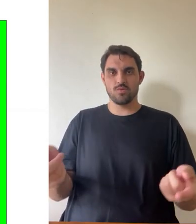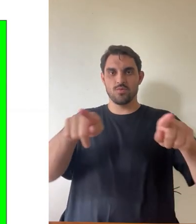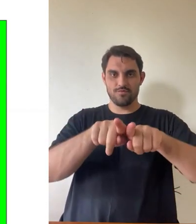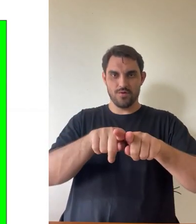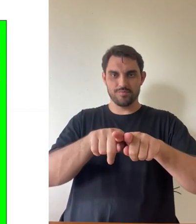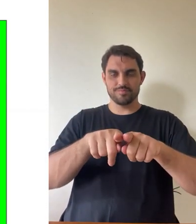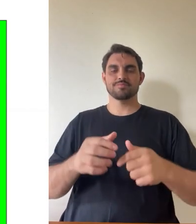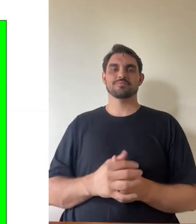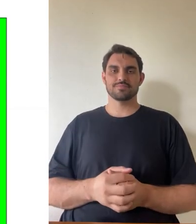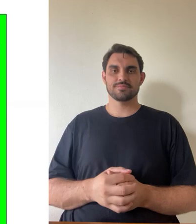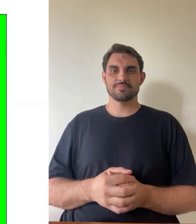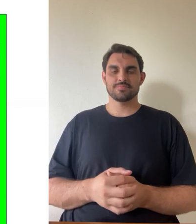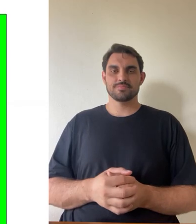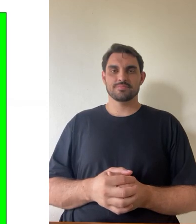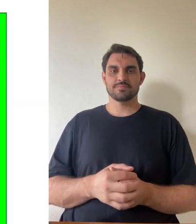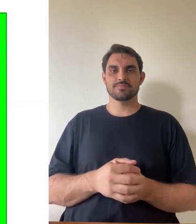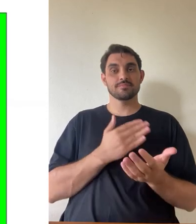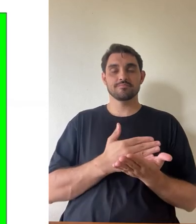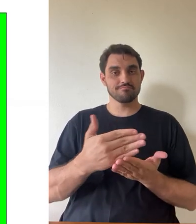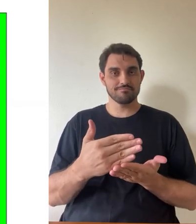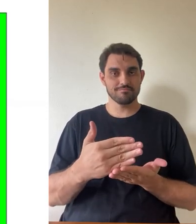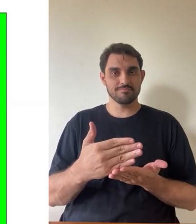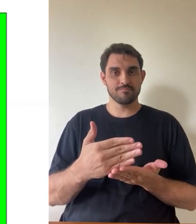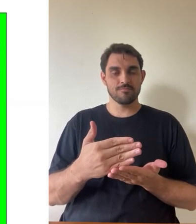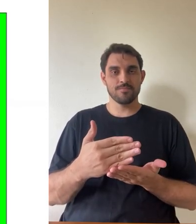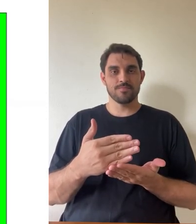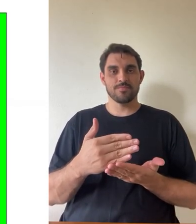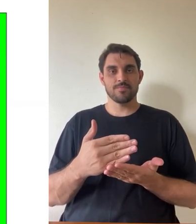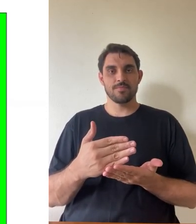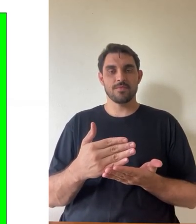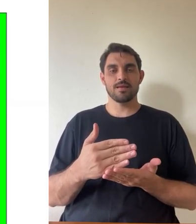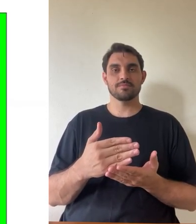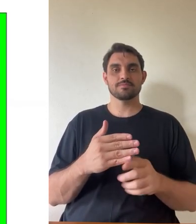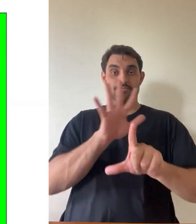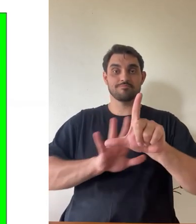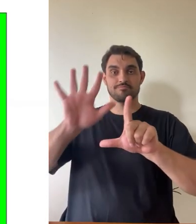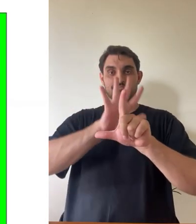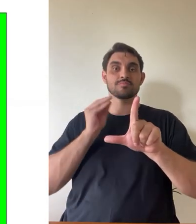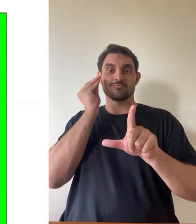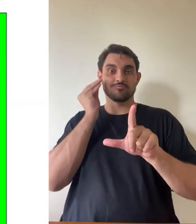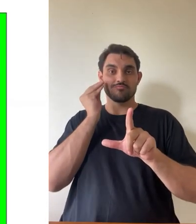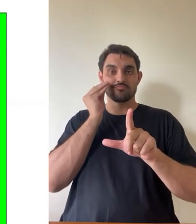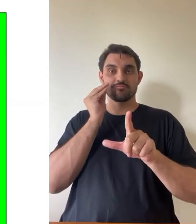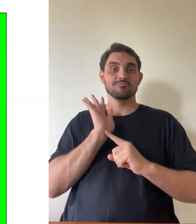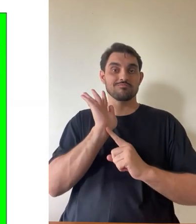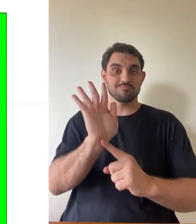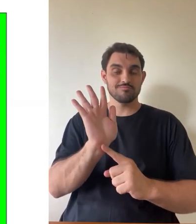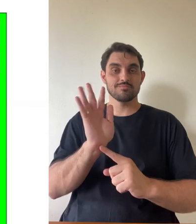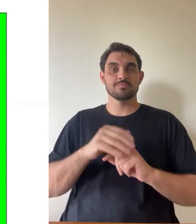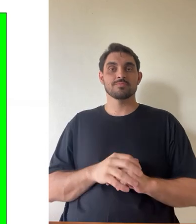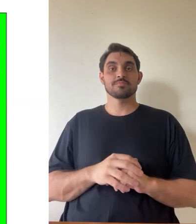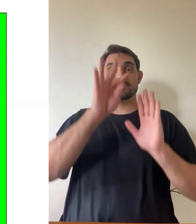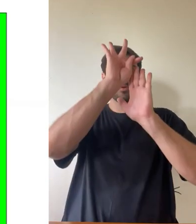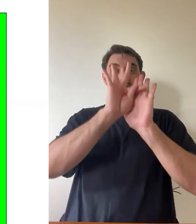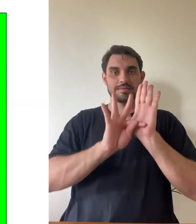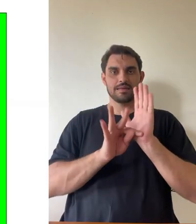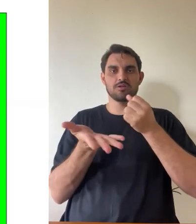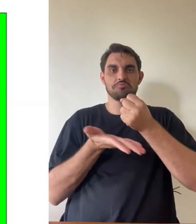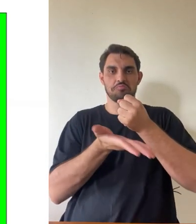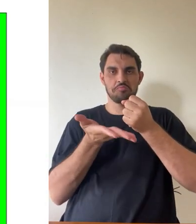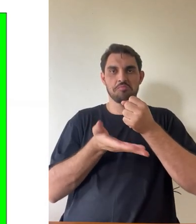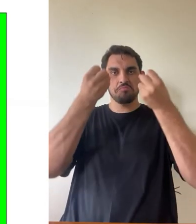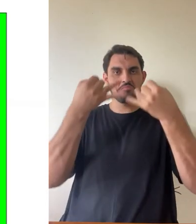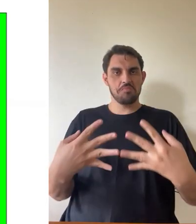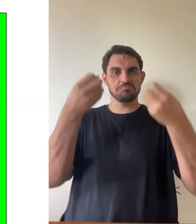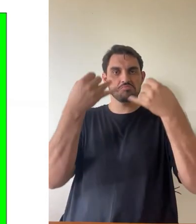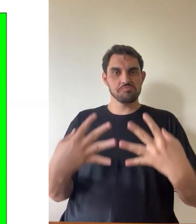movimento retilíneo uniforme. Inicialmente, o simulador apresenta, né, a plataforma apresenta aqui um